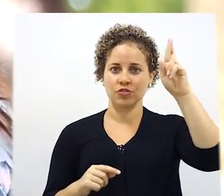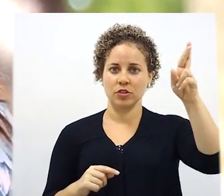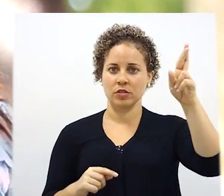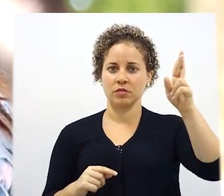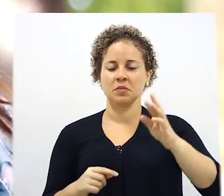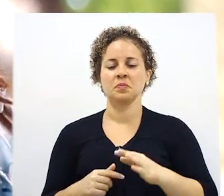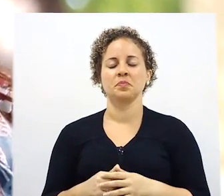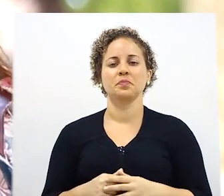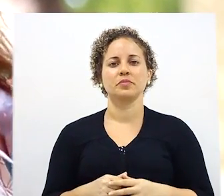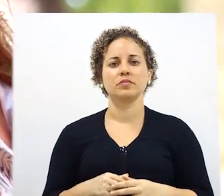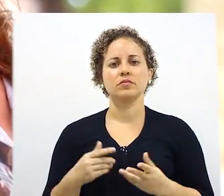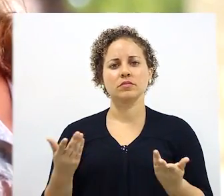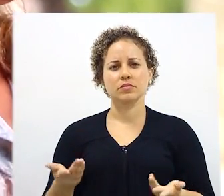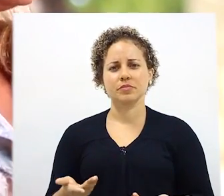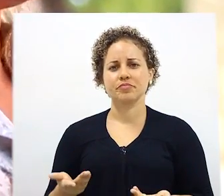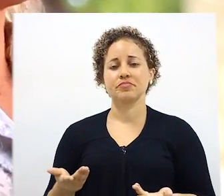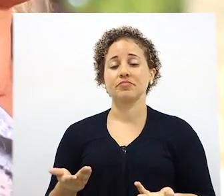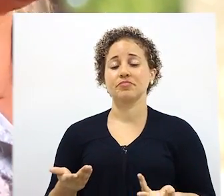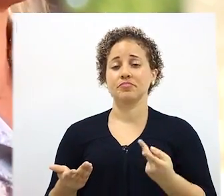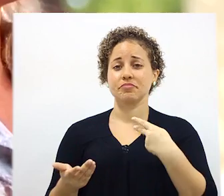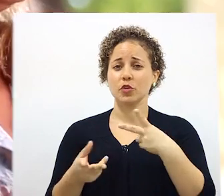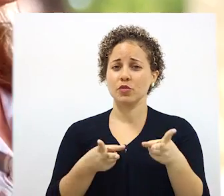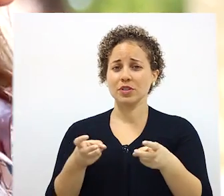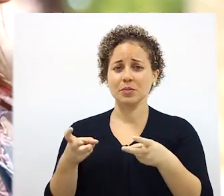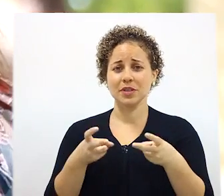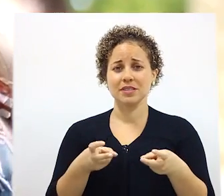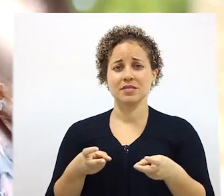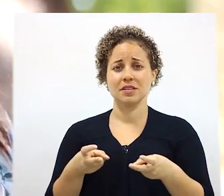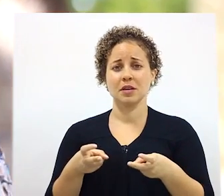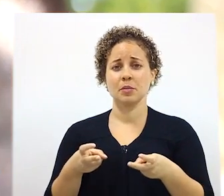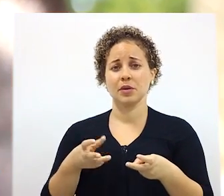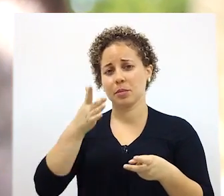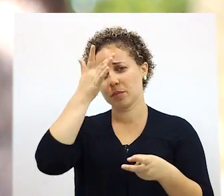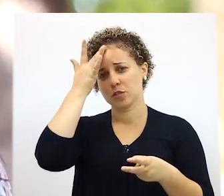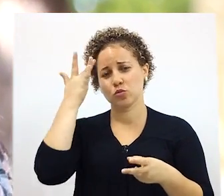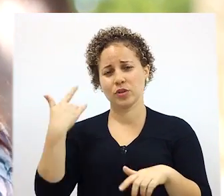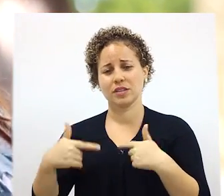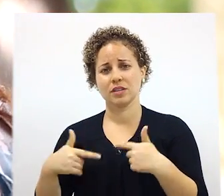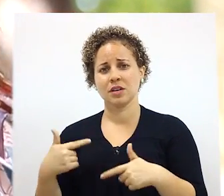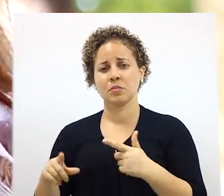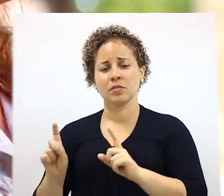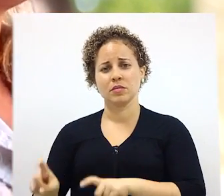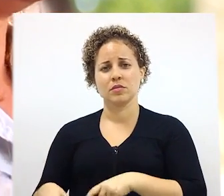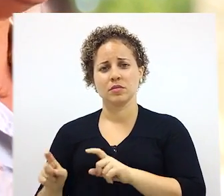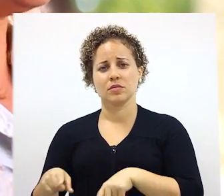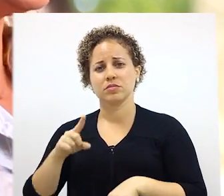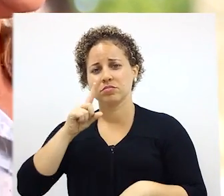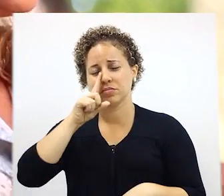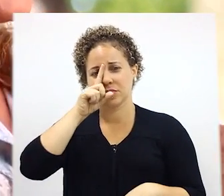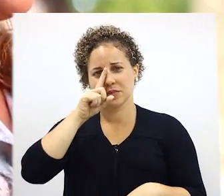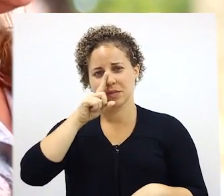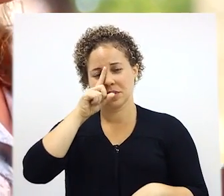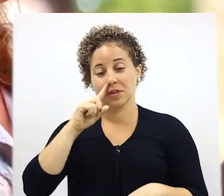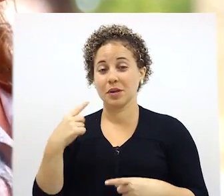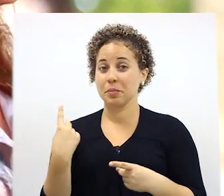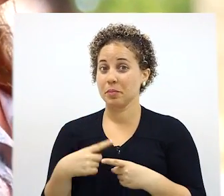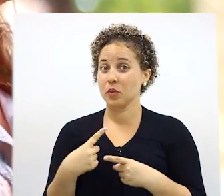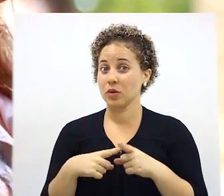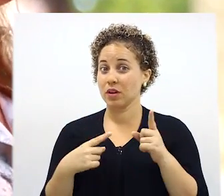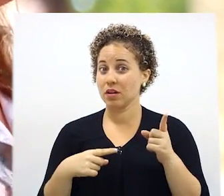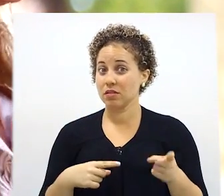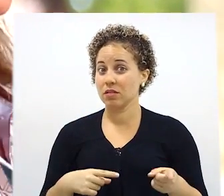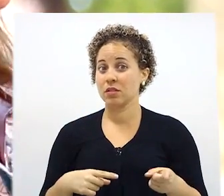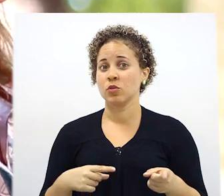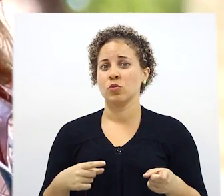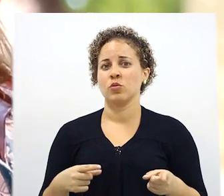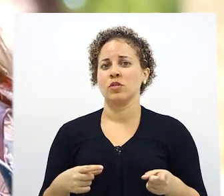rural enxerga hoje o trabalhador rural que se recusa a se expor a uma atividade de risco, porque aquela atividade